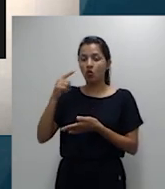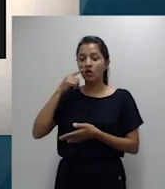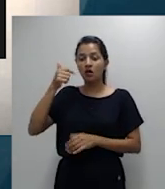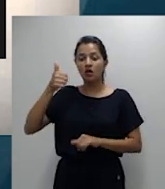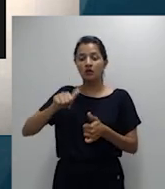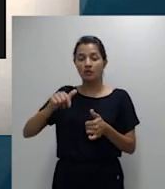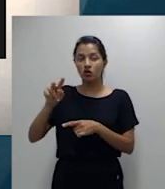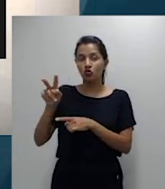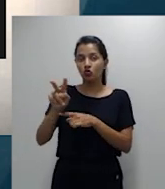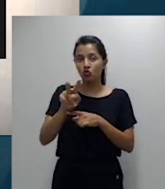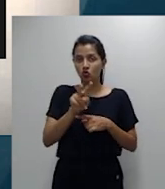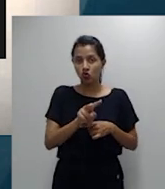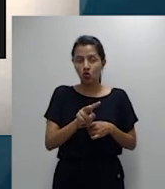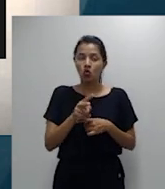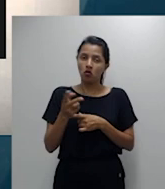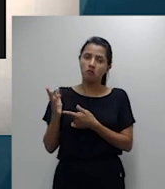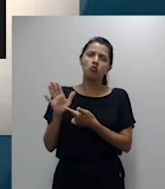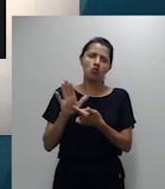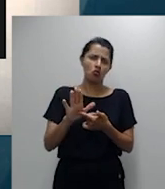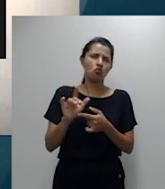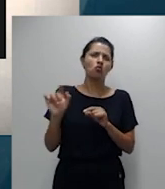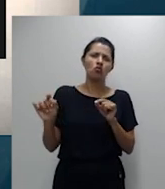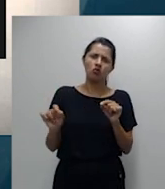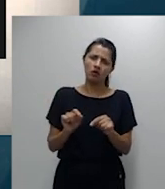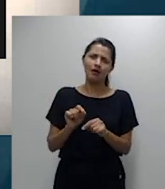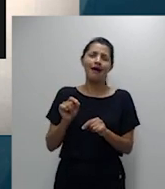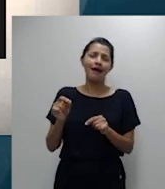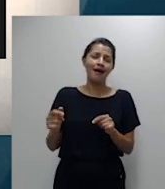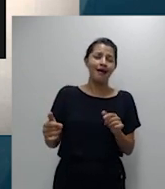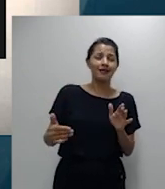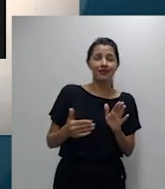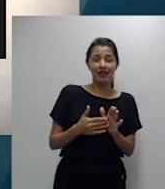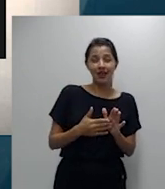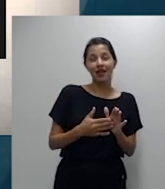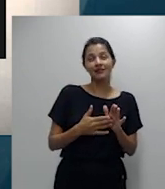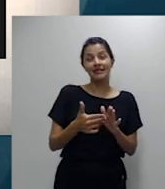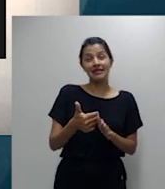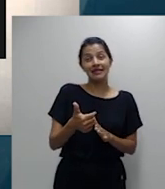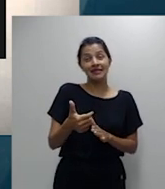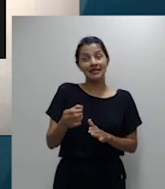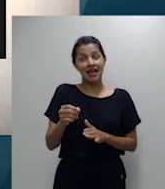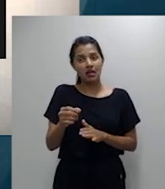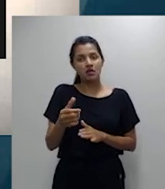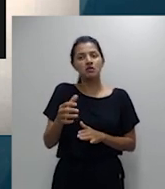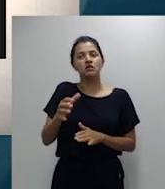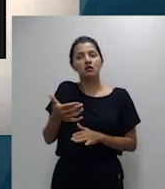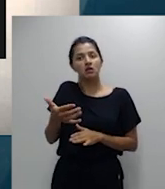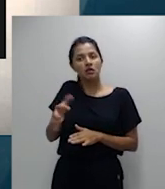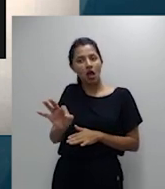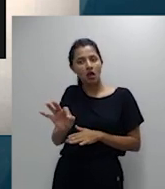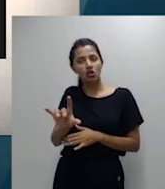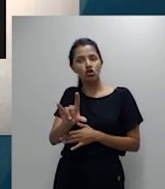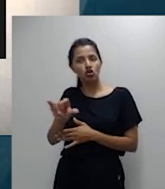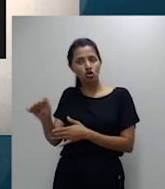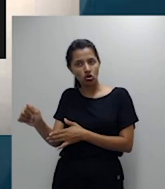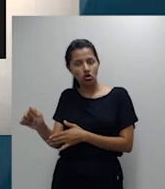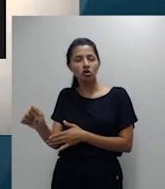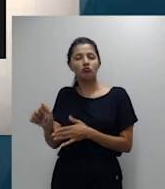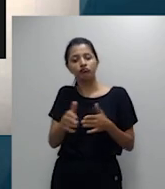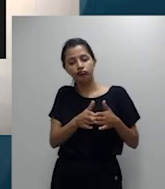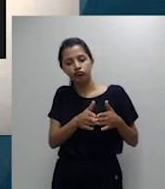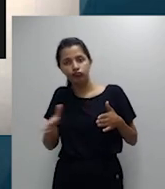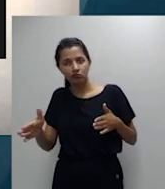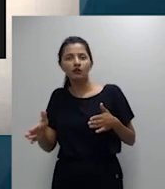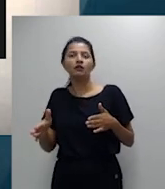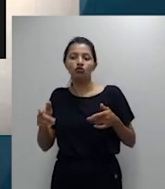modo né entende por aqui até 10 dias a UTI subsequente ao trânsito em